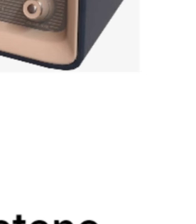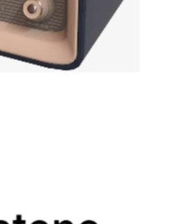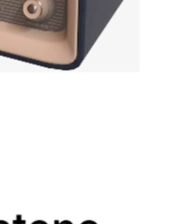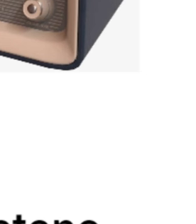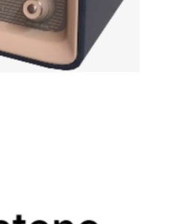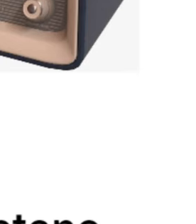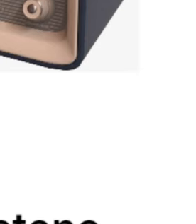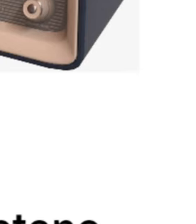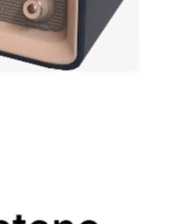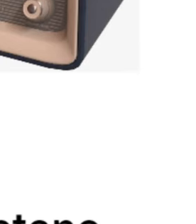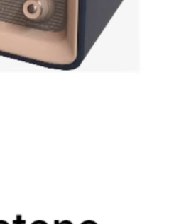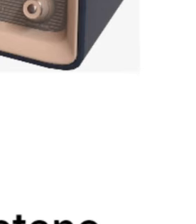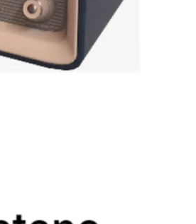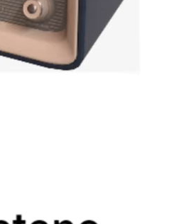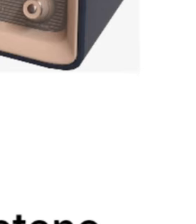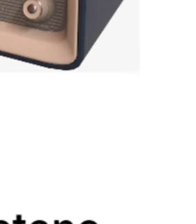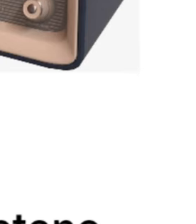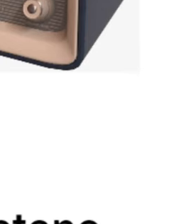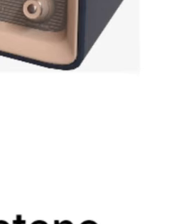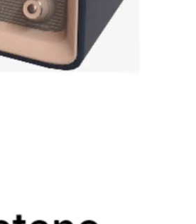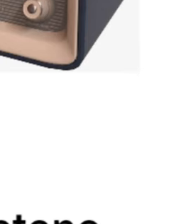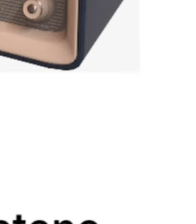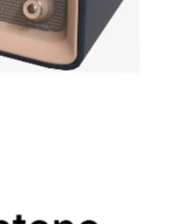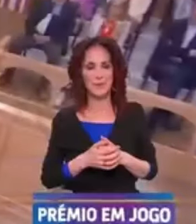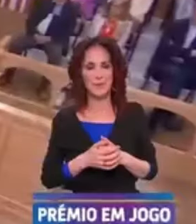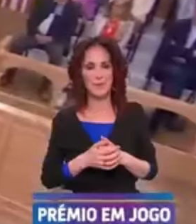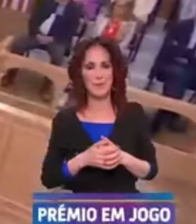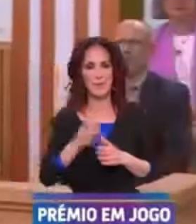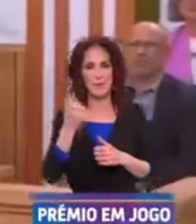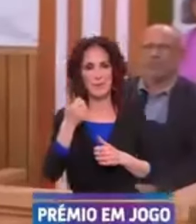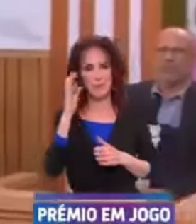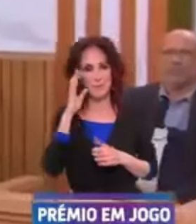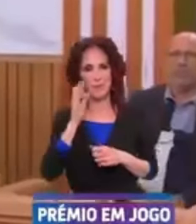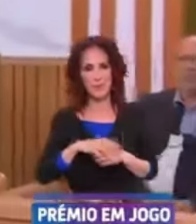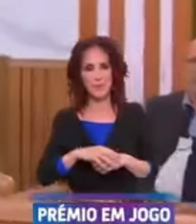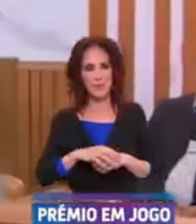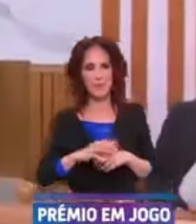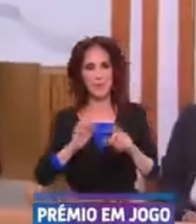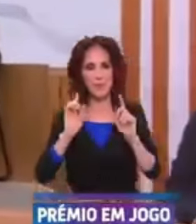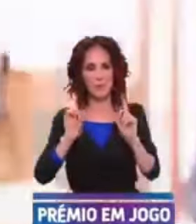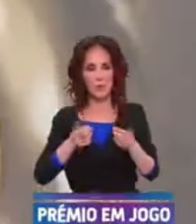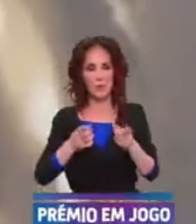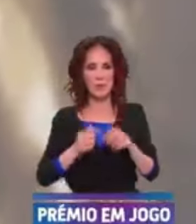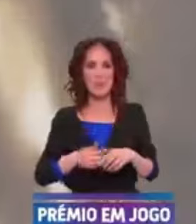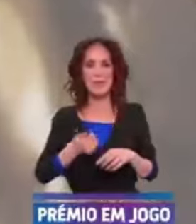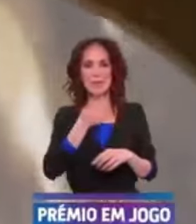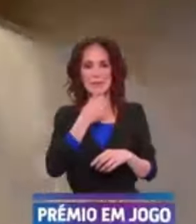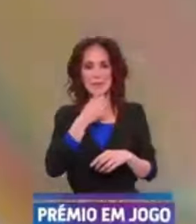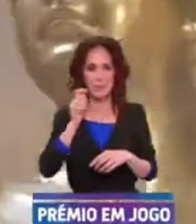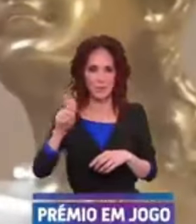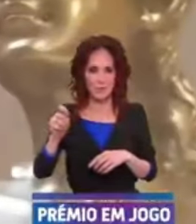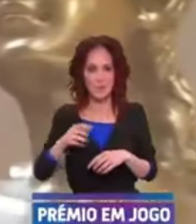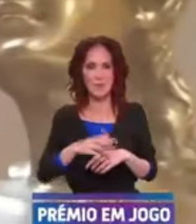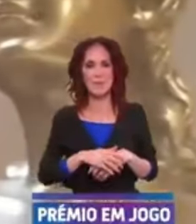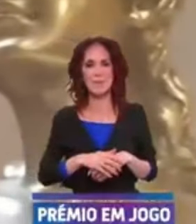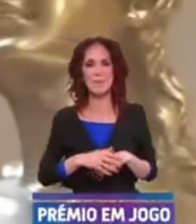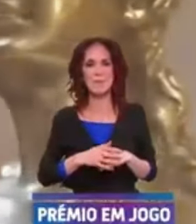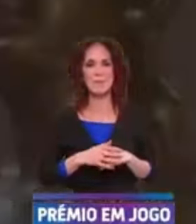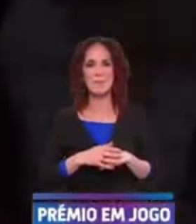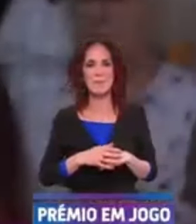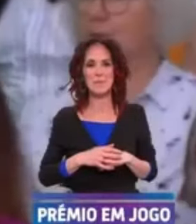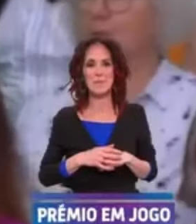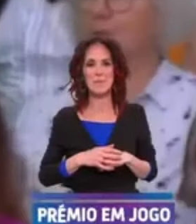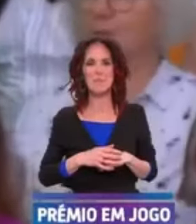juiz Hélder fráguas 38 anos exerceu entre outros cargos as funções de advogado do Centro